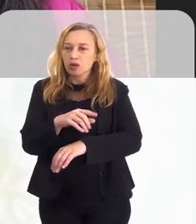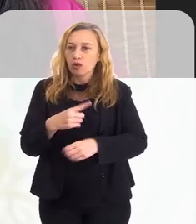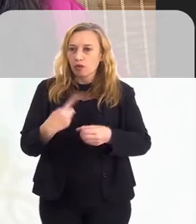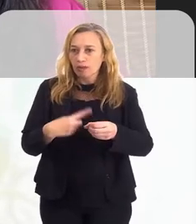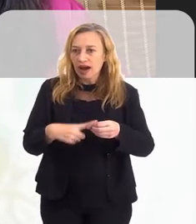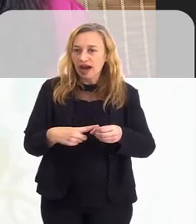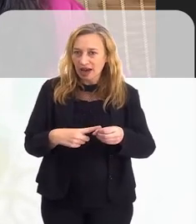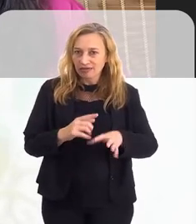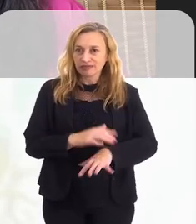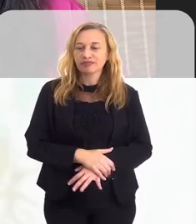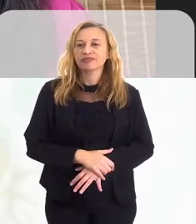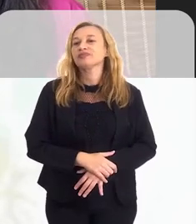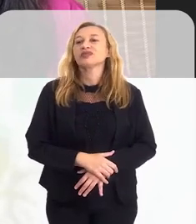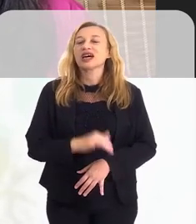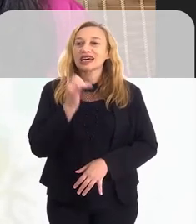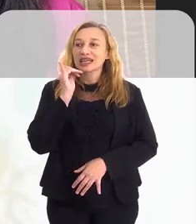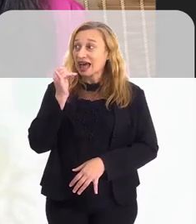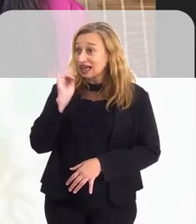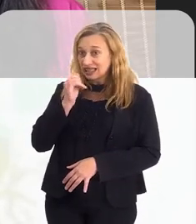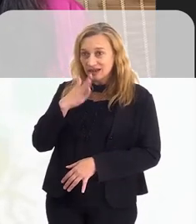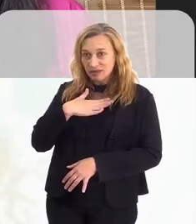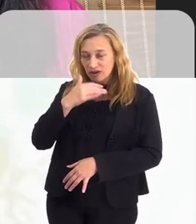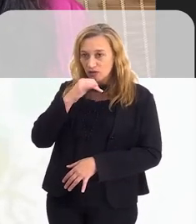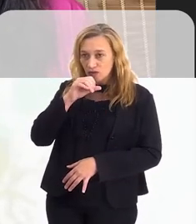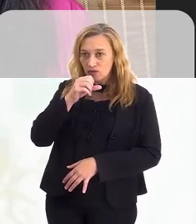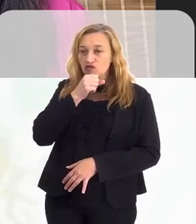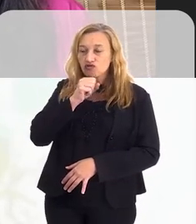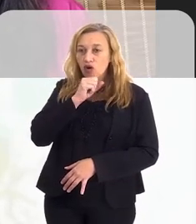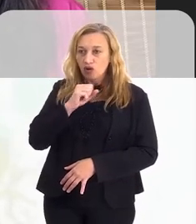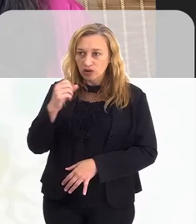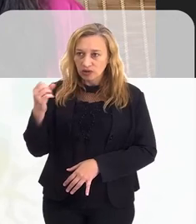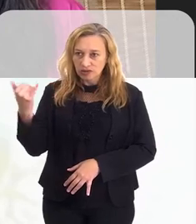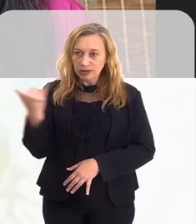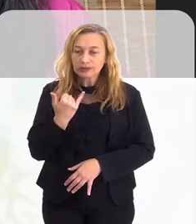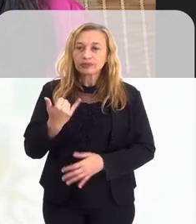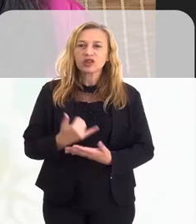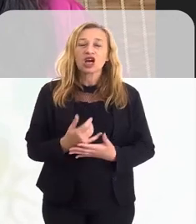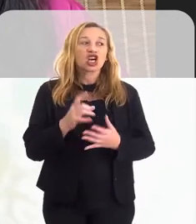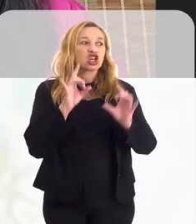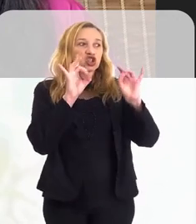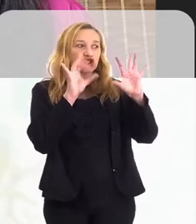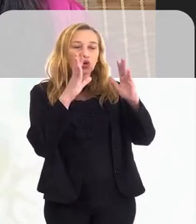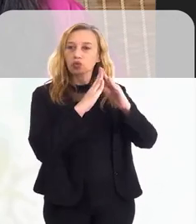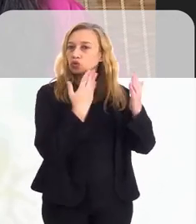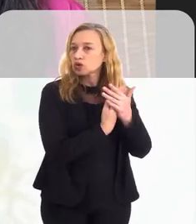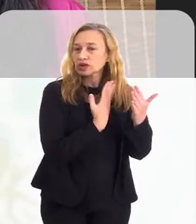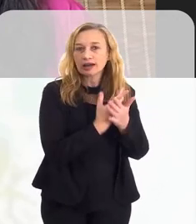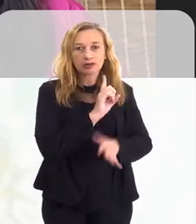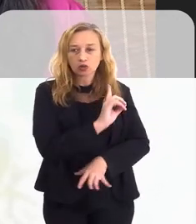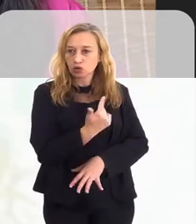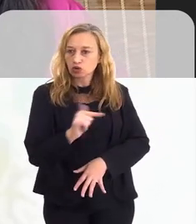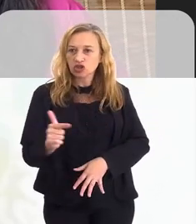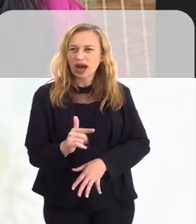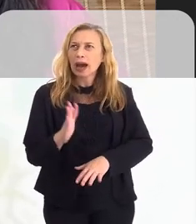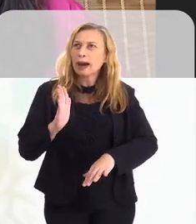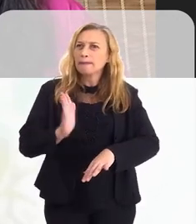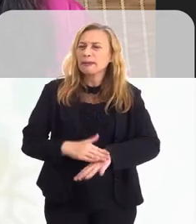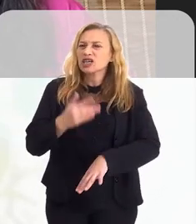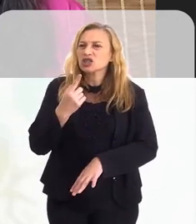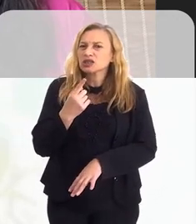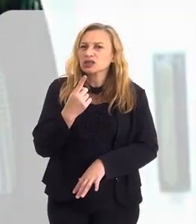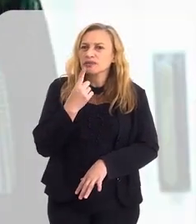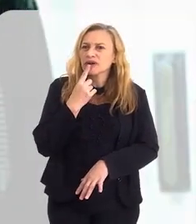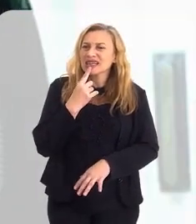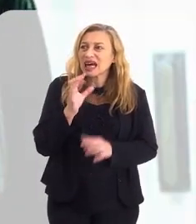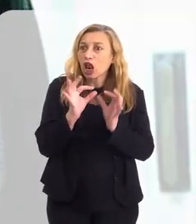naquela localidade, isso já é uma narrativa da minha avó, não existia escola especial. Então, a escola mais próxima